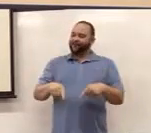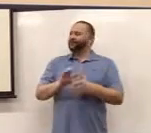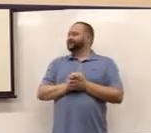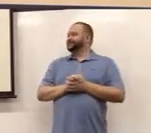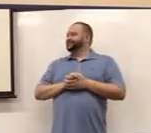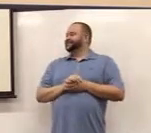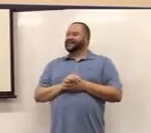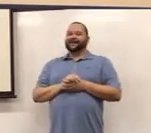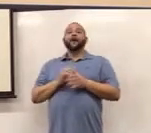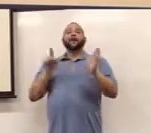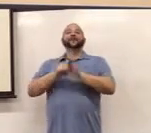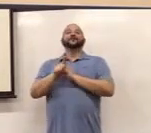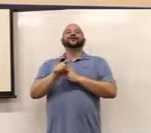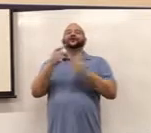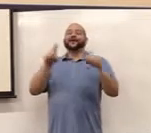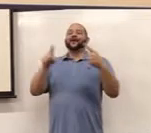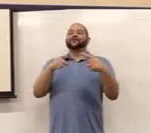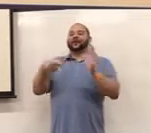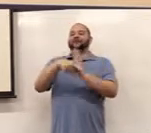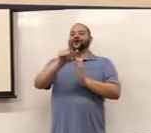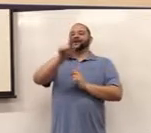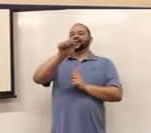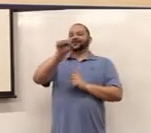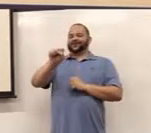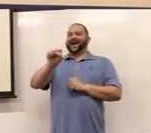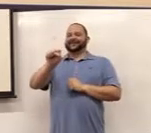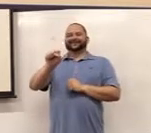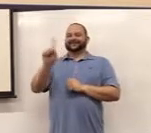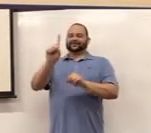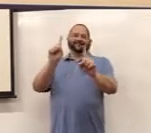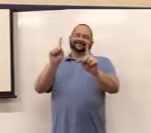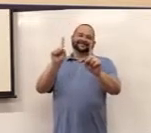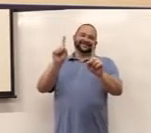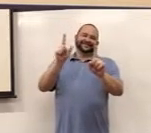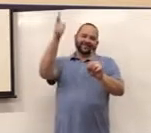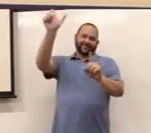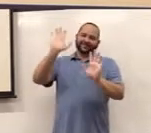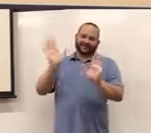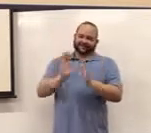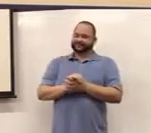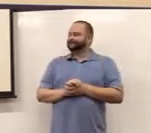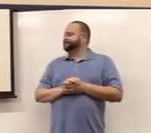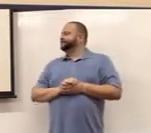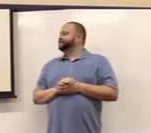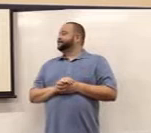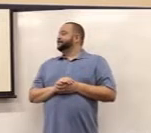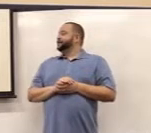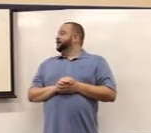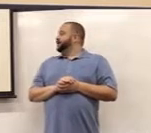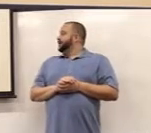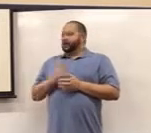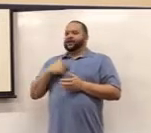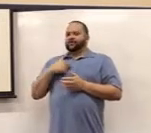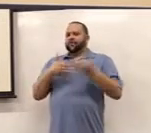Música do Gás? Não, não. É outra música do Beethoven também, mas é outra música. É outra música. Eu vou pular aqui